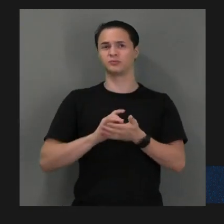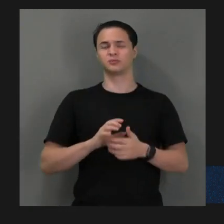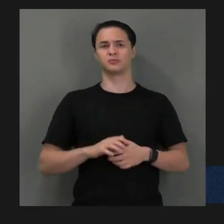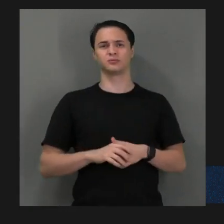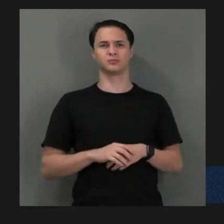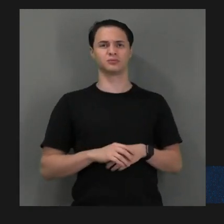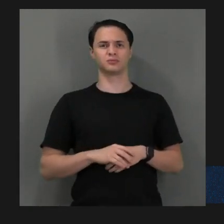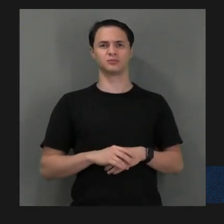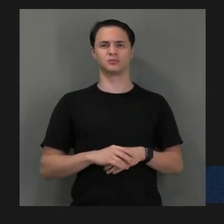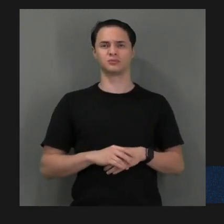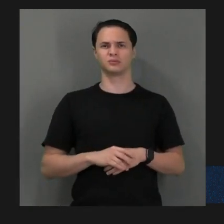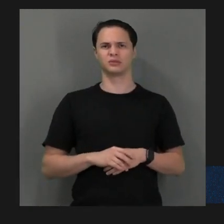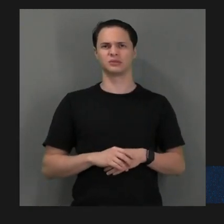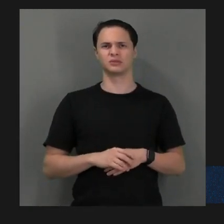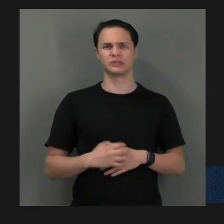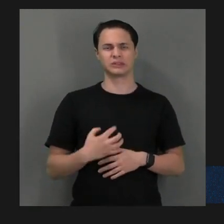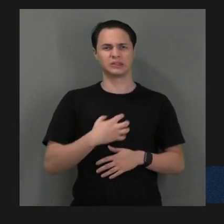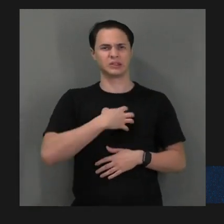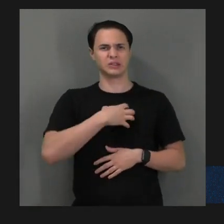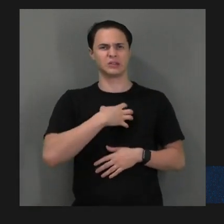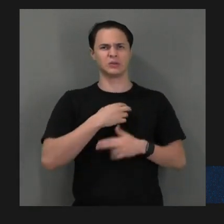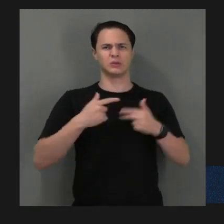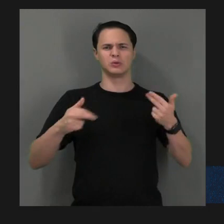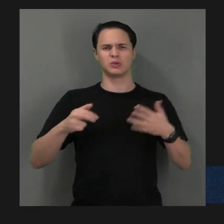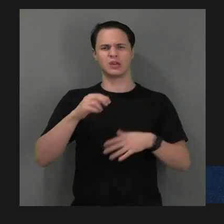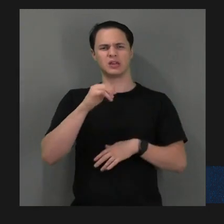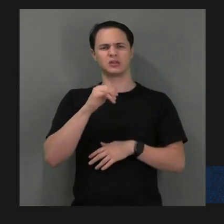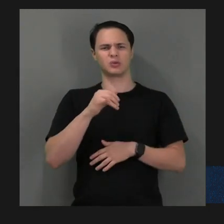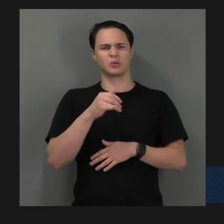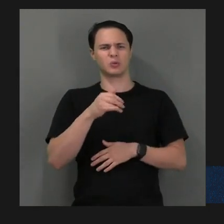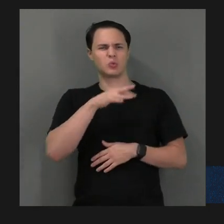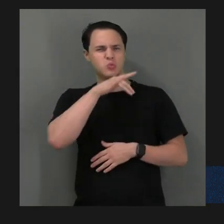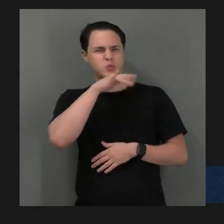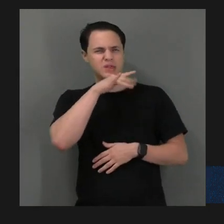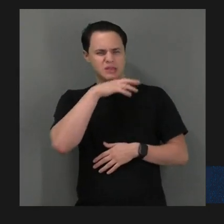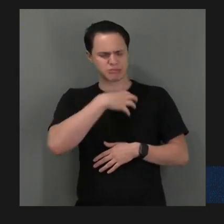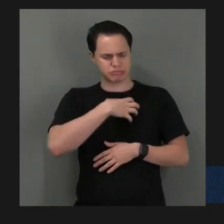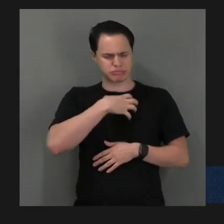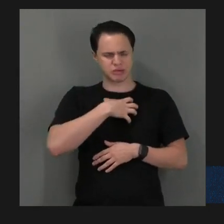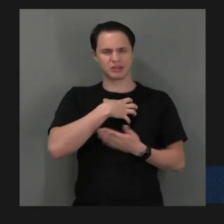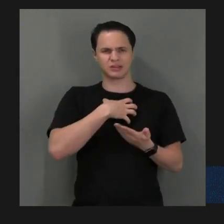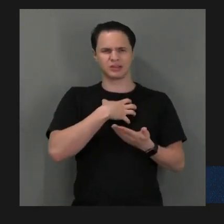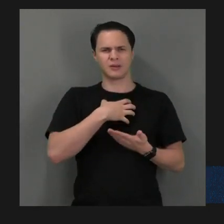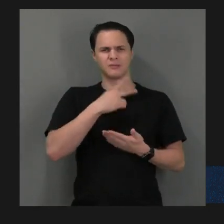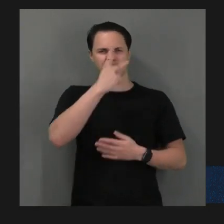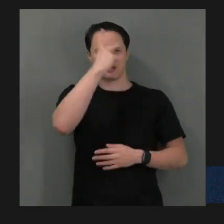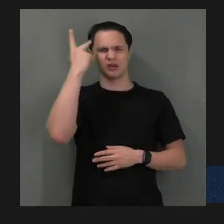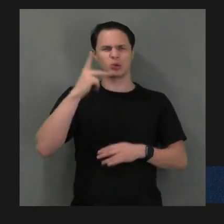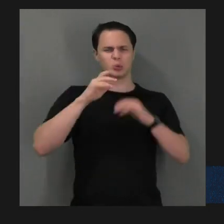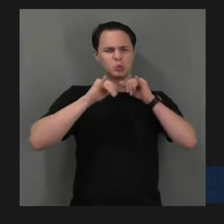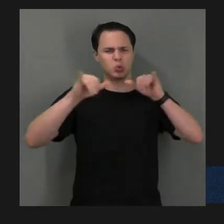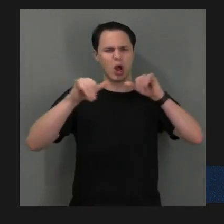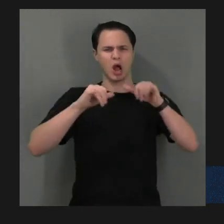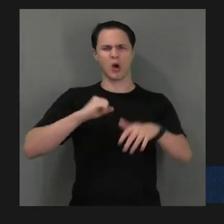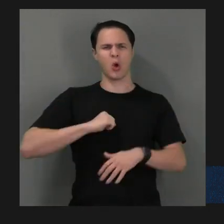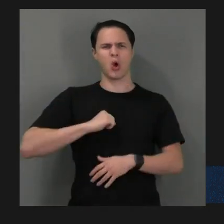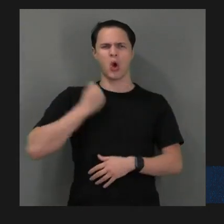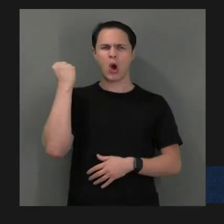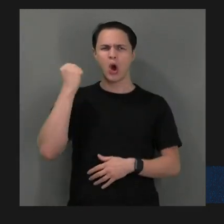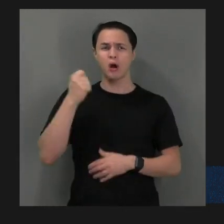de energias ruins, de ódio, e isso é realmente algo que